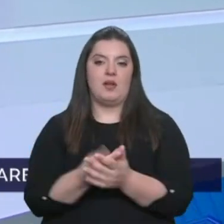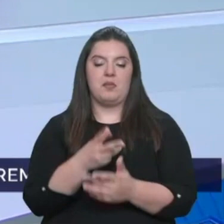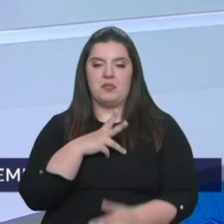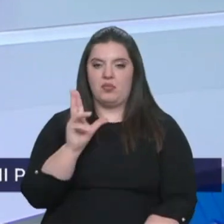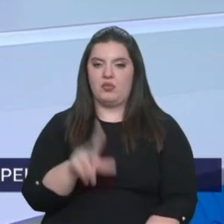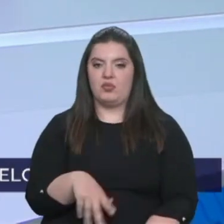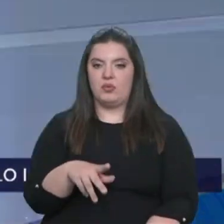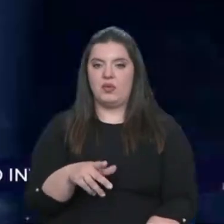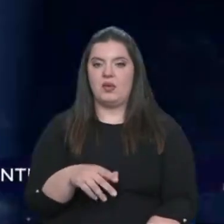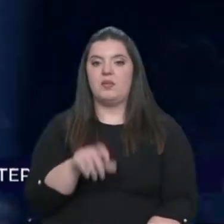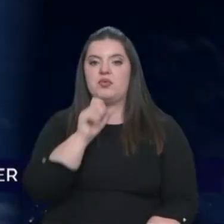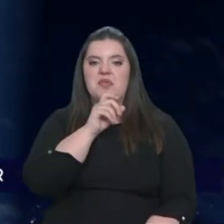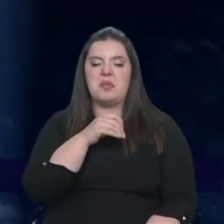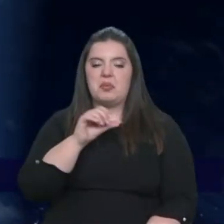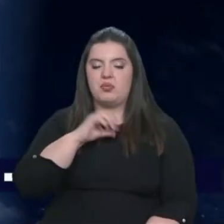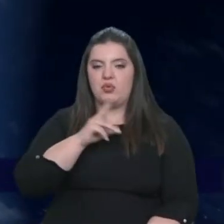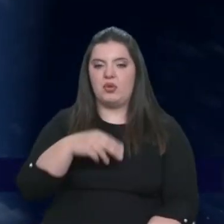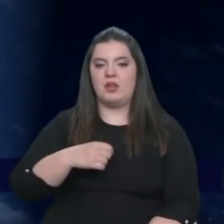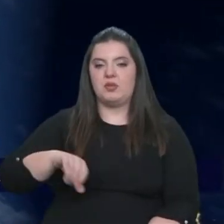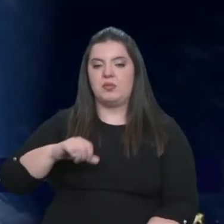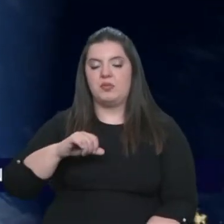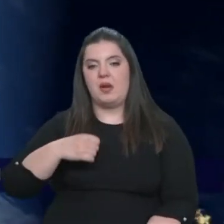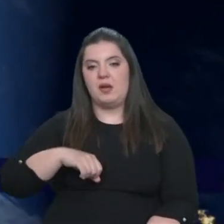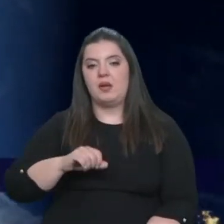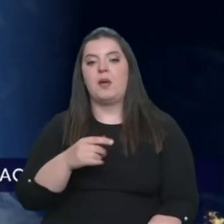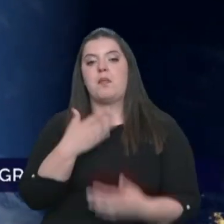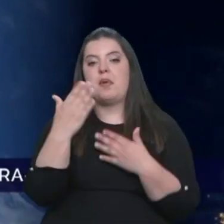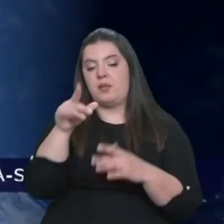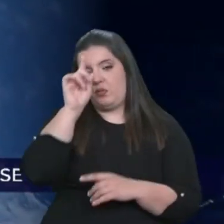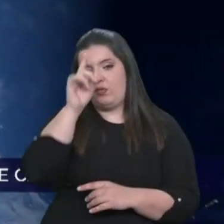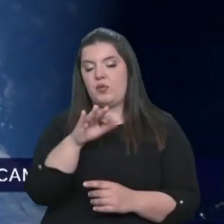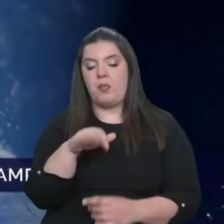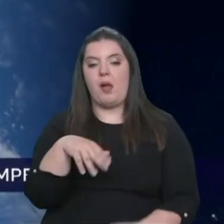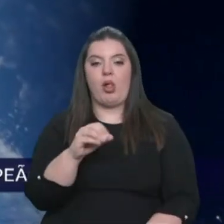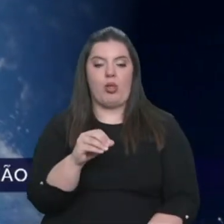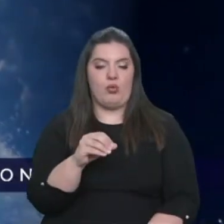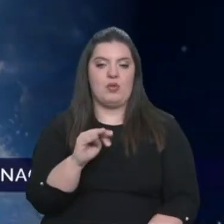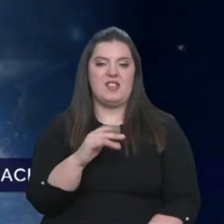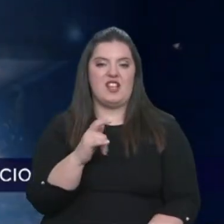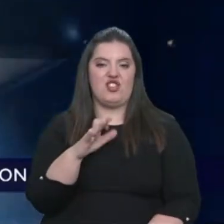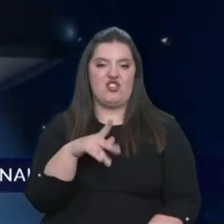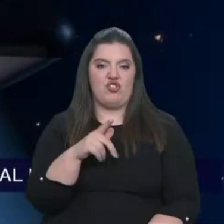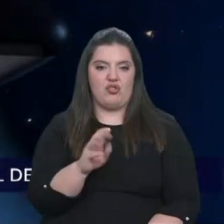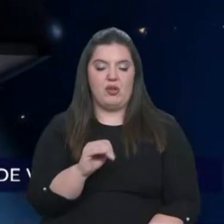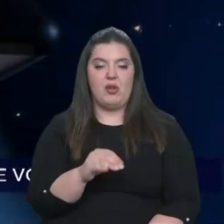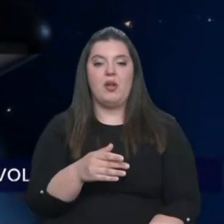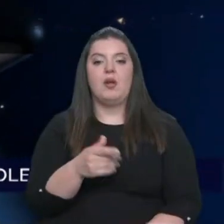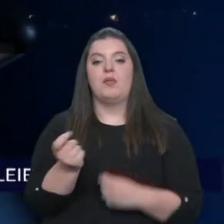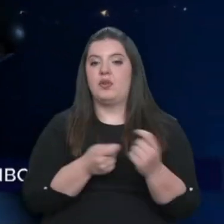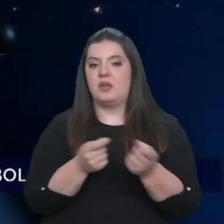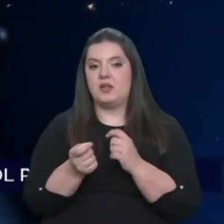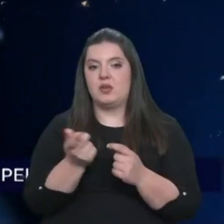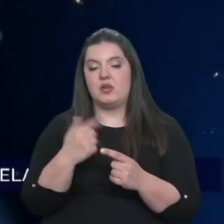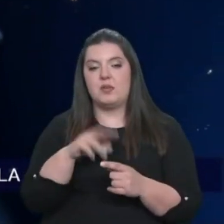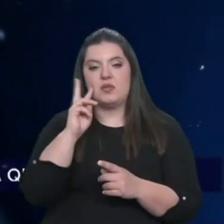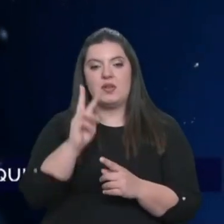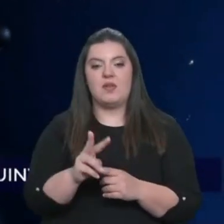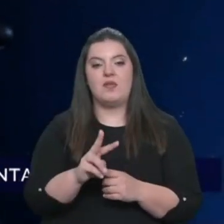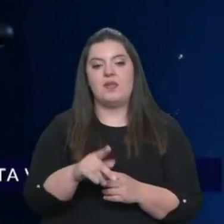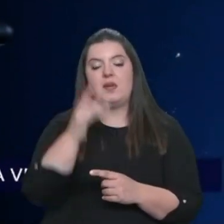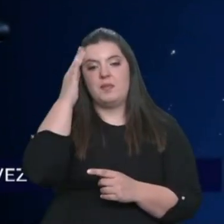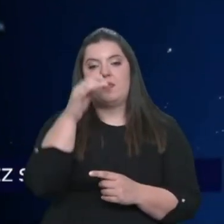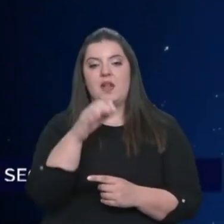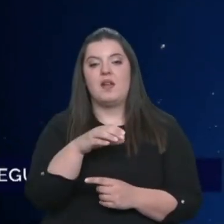uma das maiores até da Península Ibérica. Parabéns ao professor Paulo Sanches pela organização. O que nós estamos a ver é praticamente ficção científica. Isto